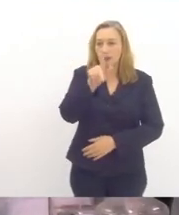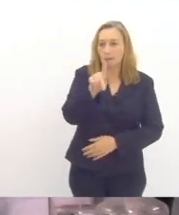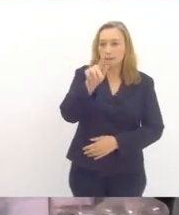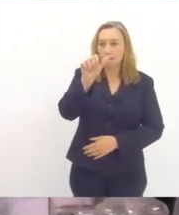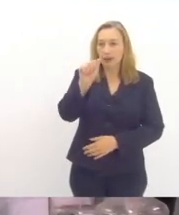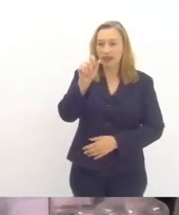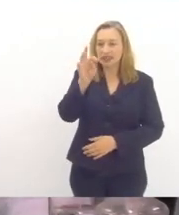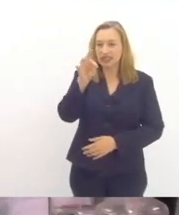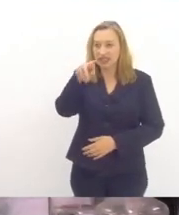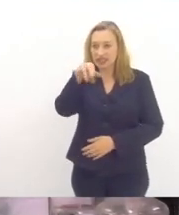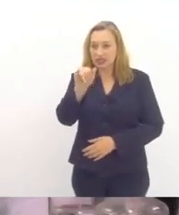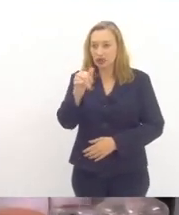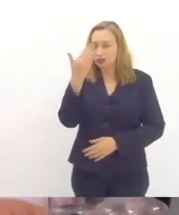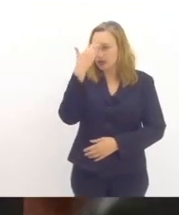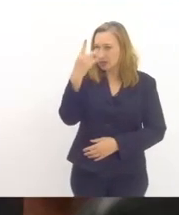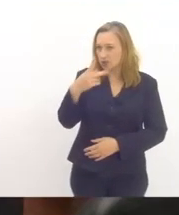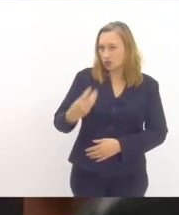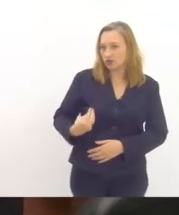obrigado pela presença.